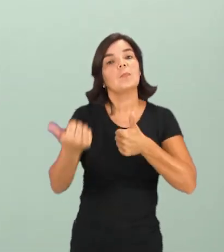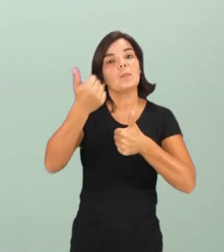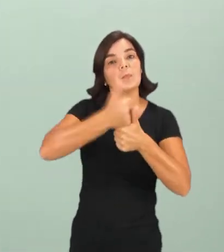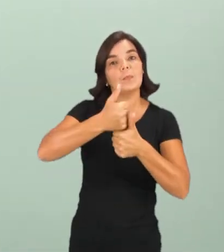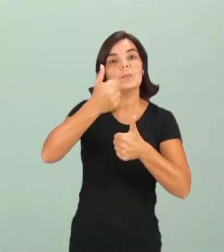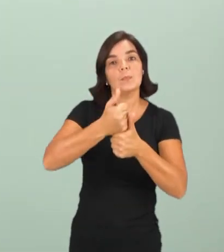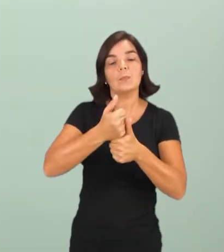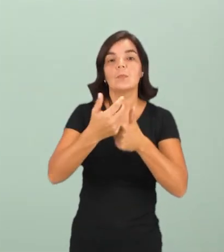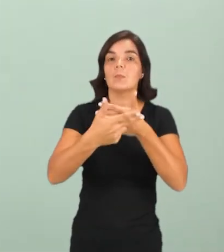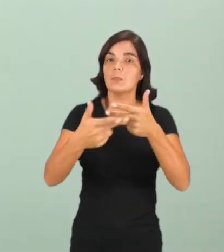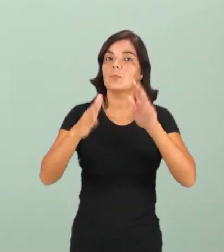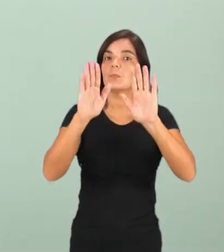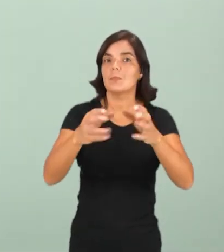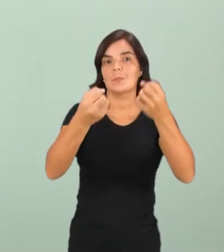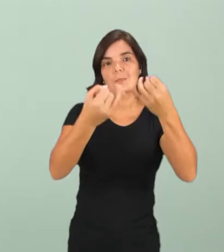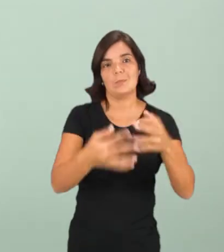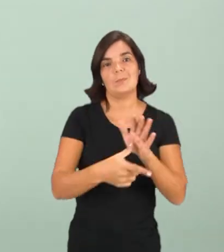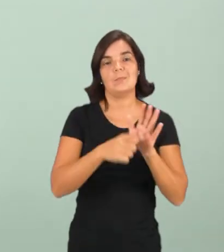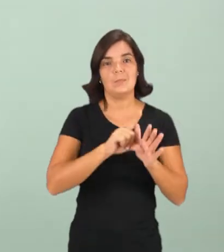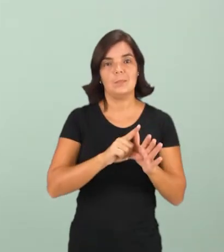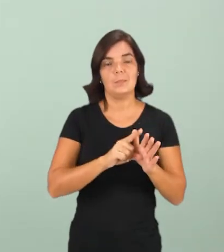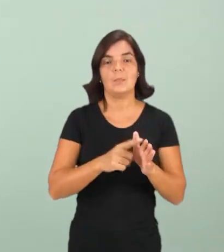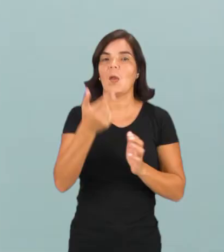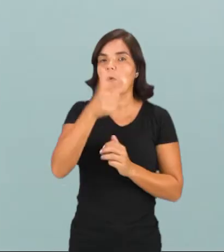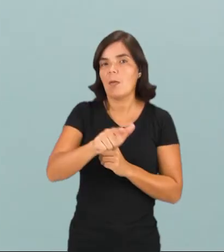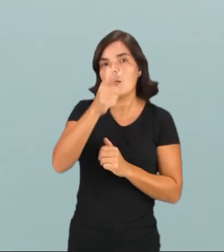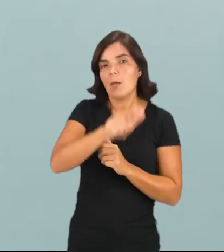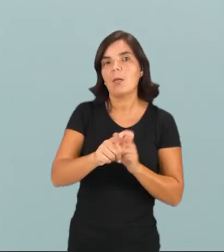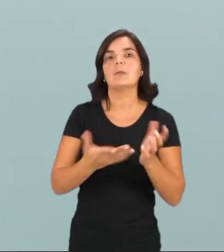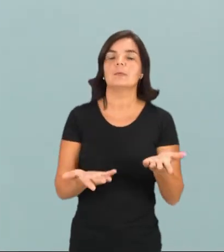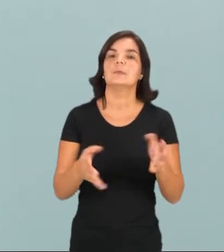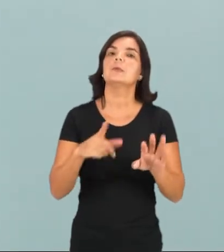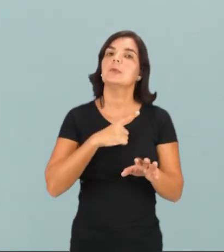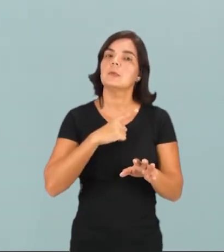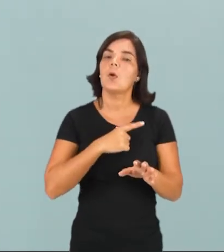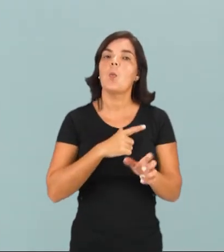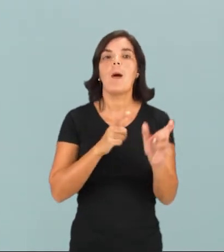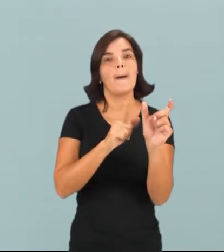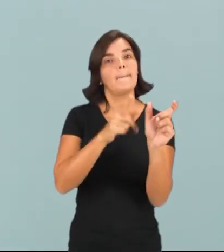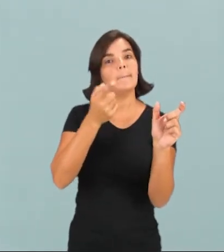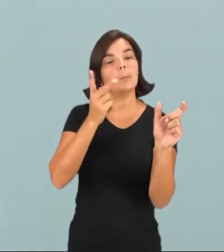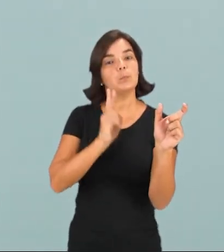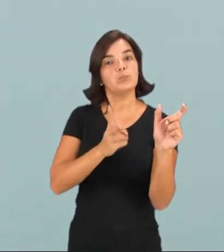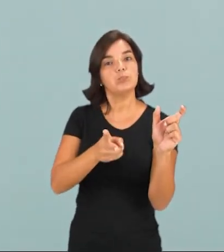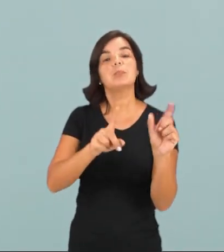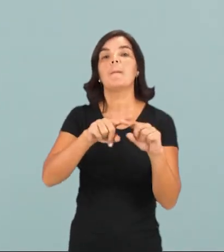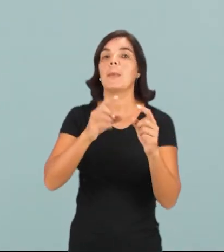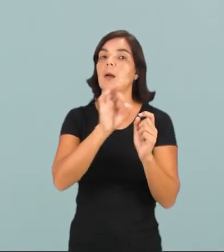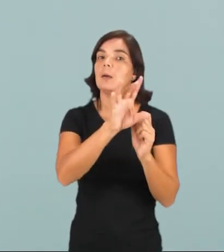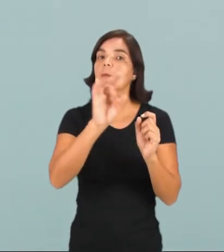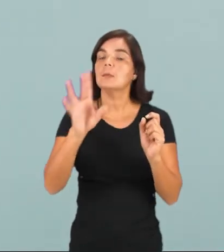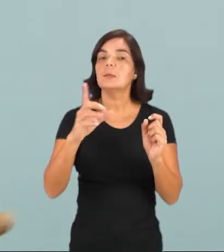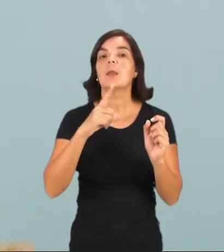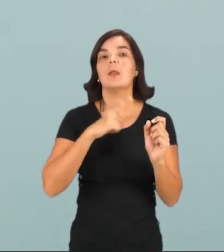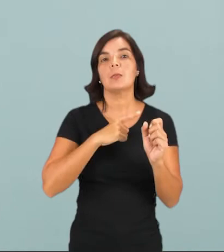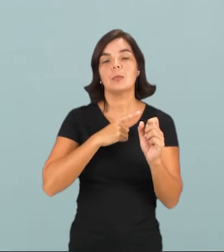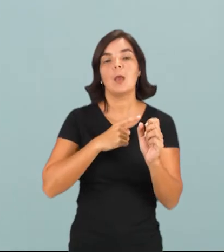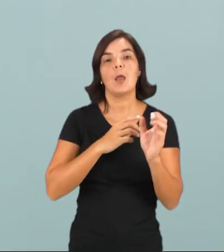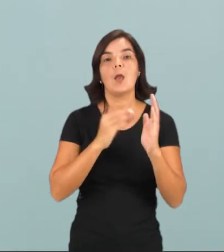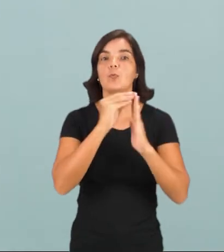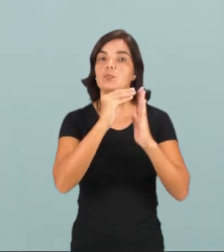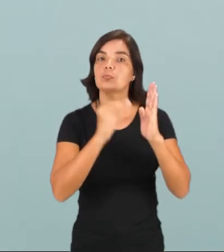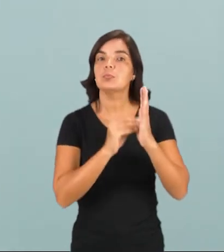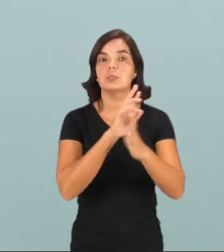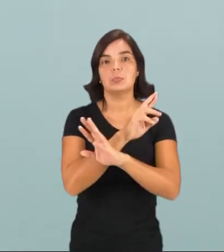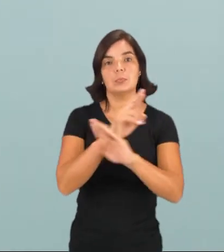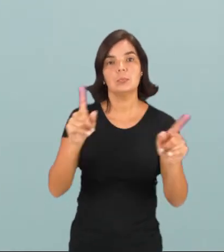substituir algo que já foi dito, para não ter que ficar essa repetição. Então, nós temos aí as mesmas palavras, mas cada uma delas é uma classificação